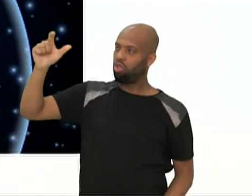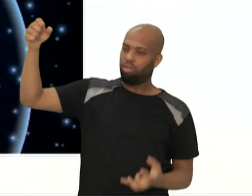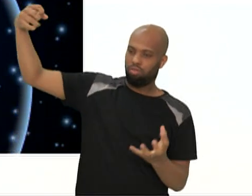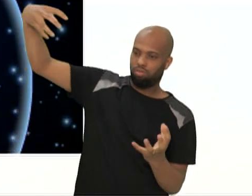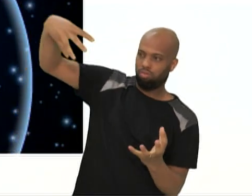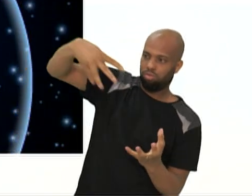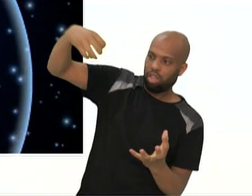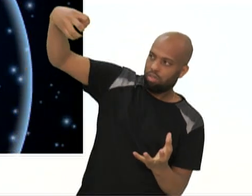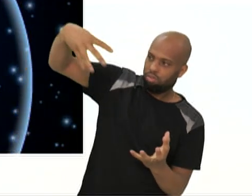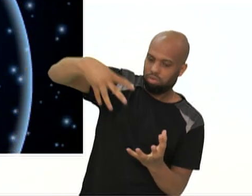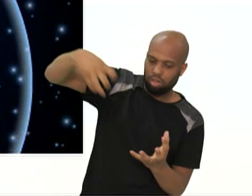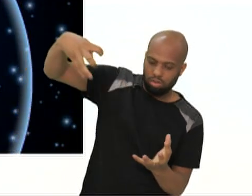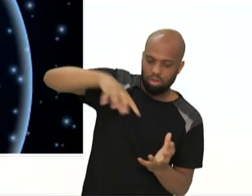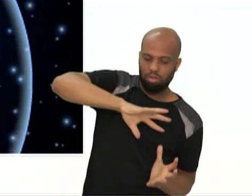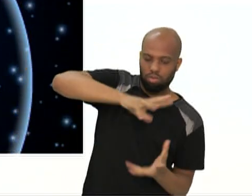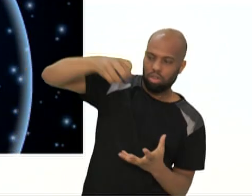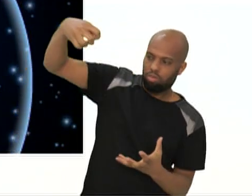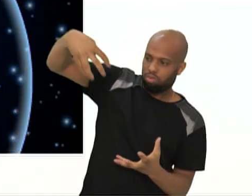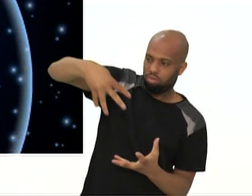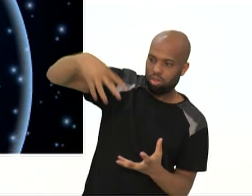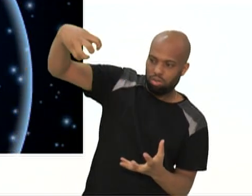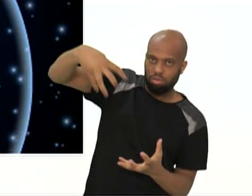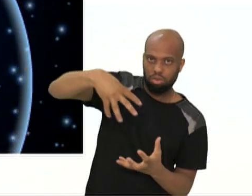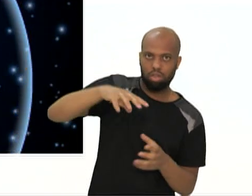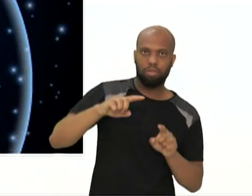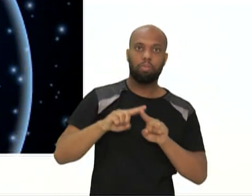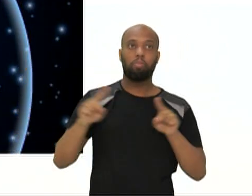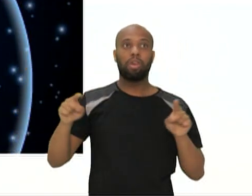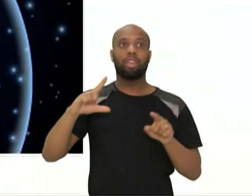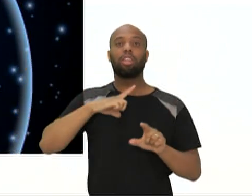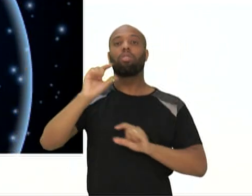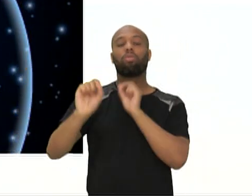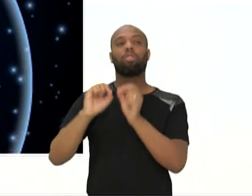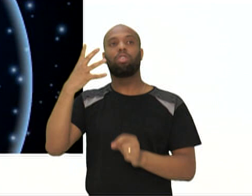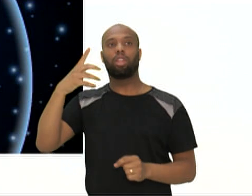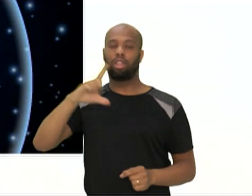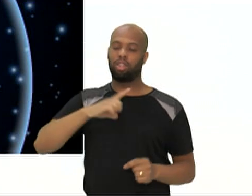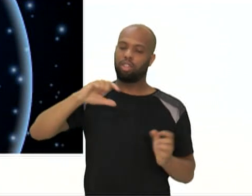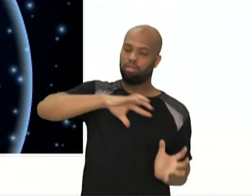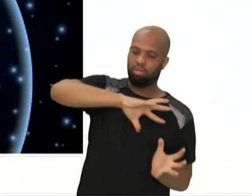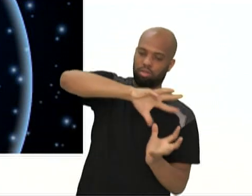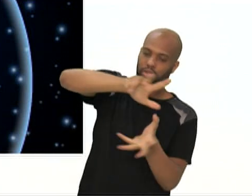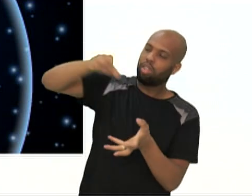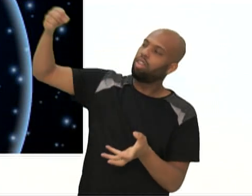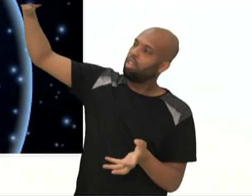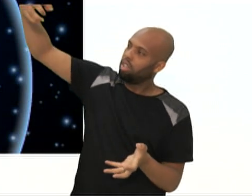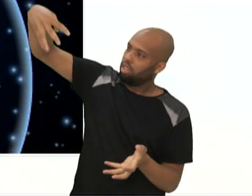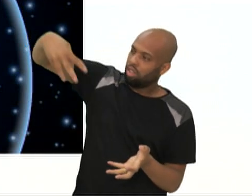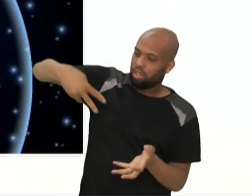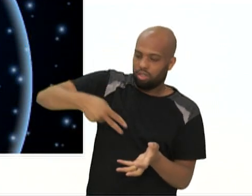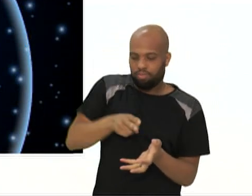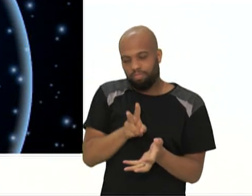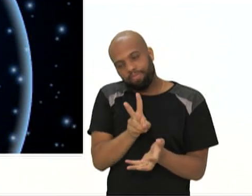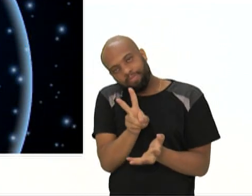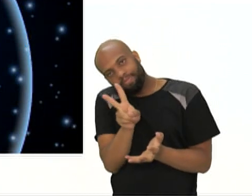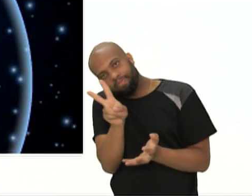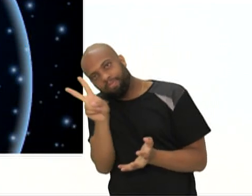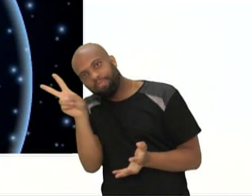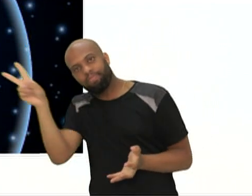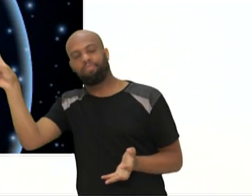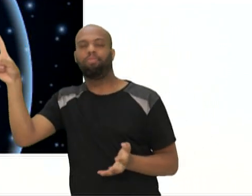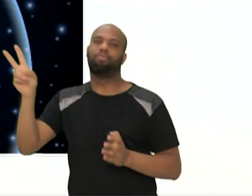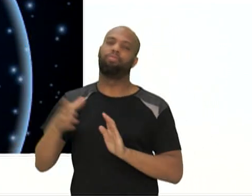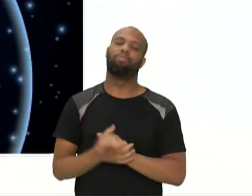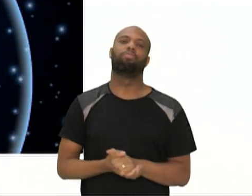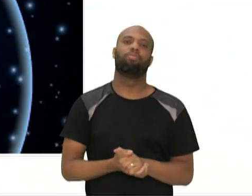atmosfera e atingindo diretamente a superfície terrestre. Uma parcela dessa radiação, ela bate na atmosfera e